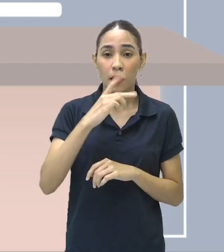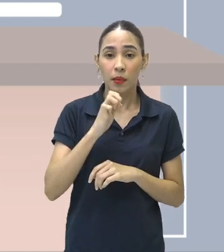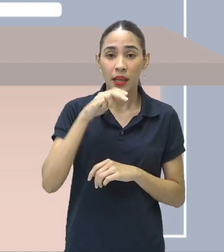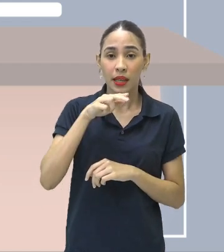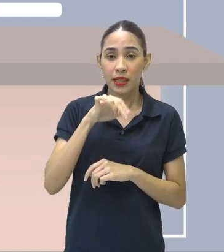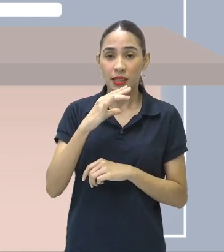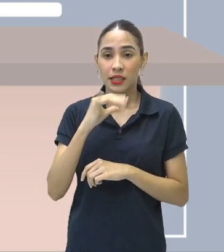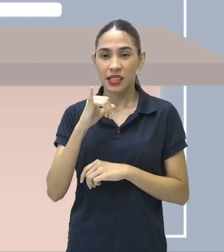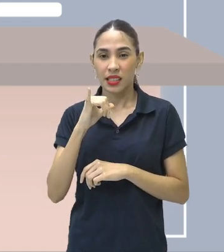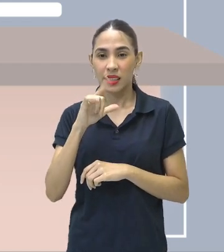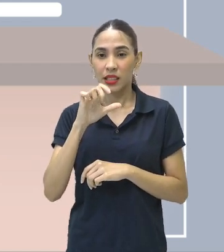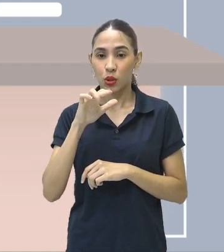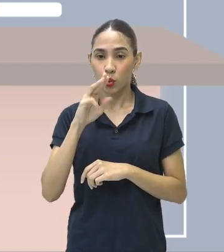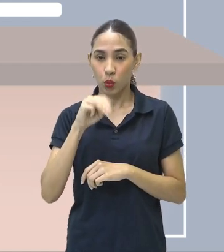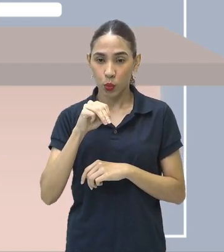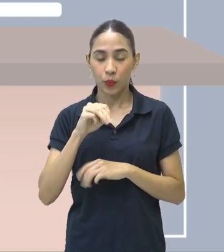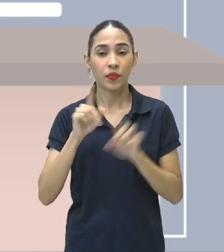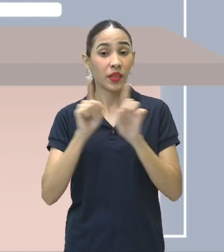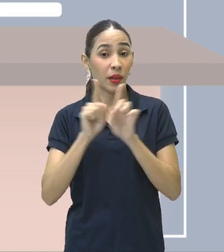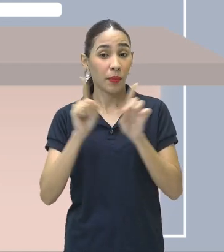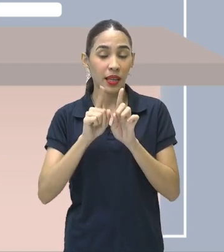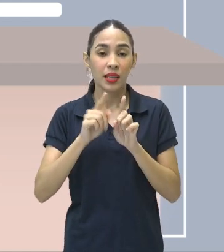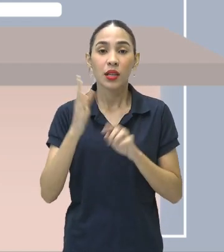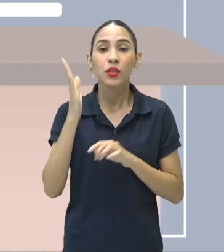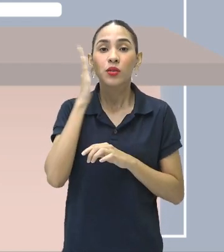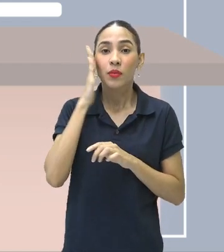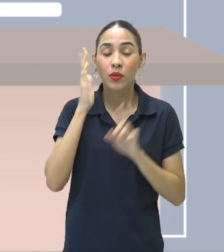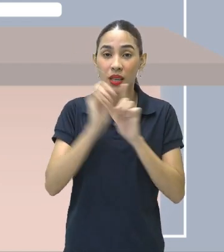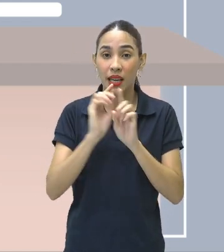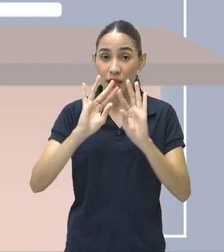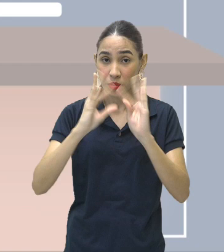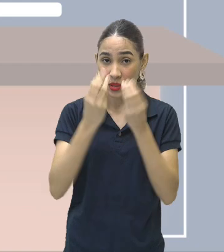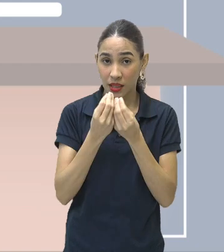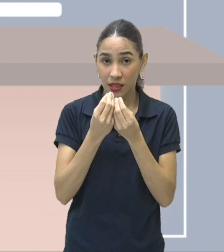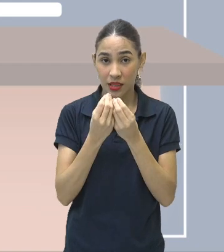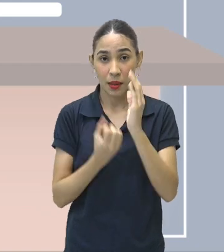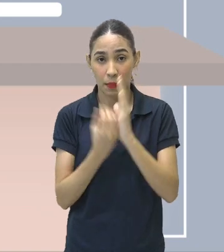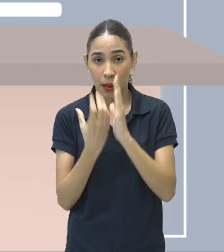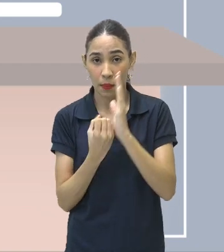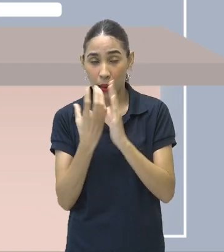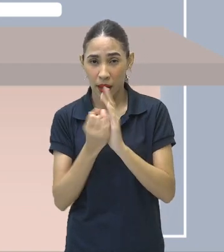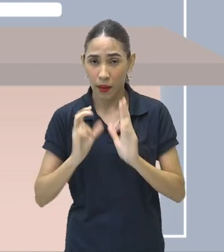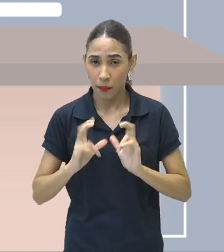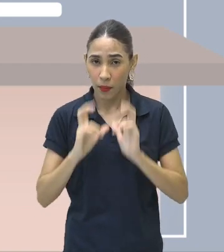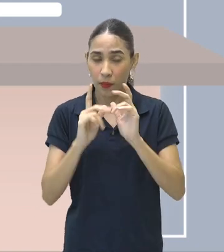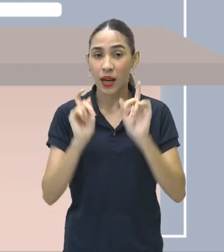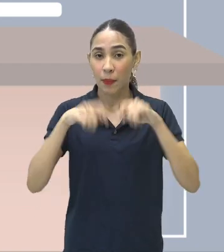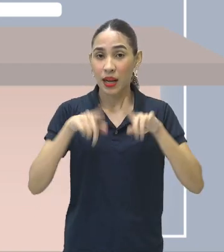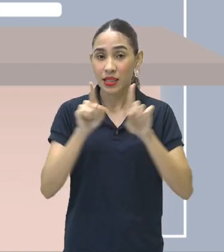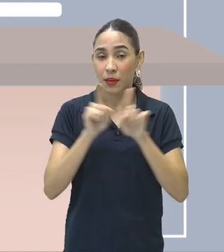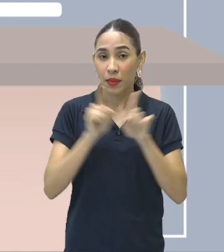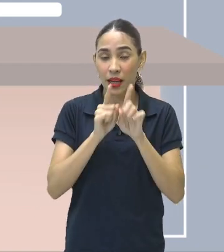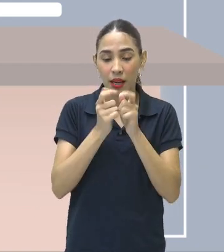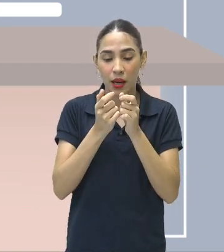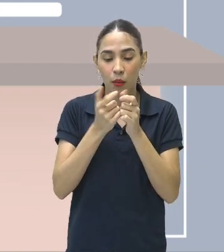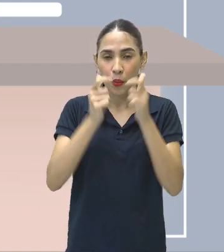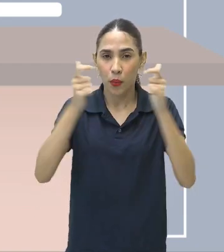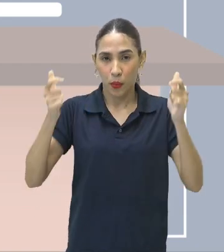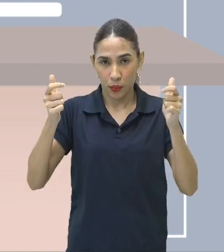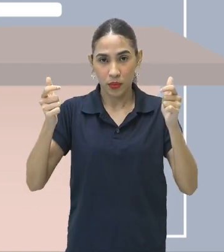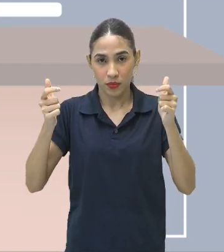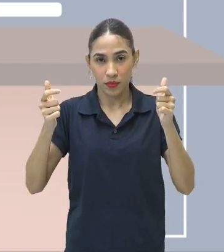Penicillium. Além disso, soube-se que a substância produzida por esse fungo era capaz de inibir o crescimento